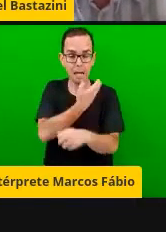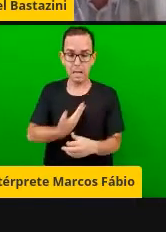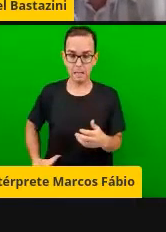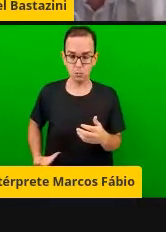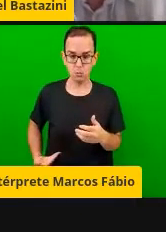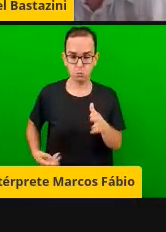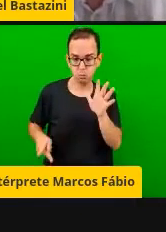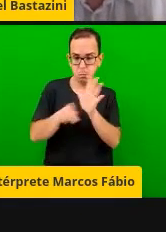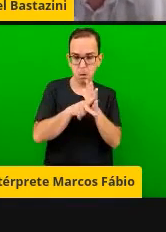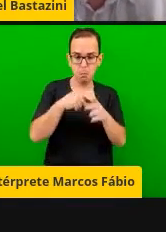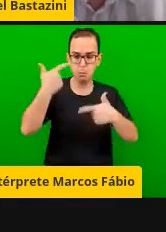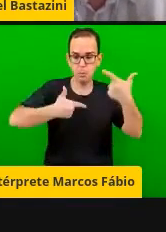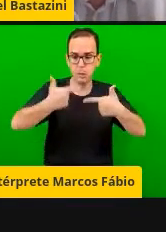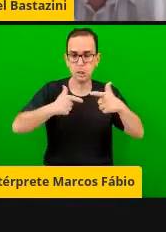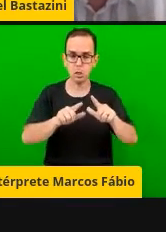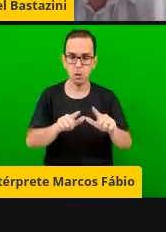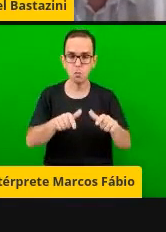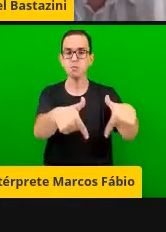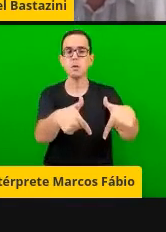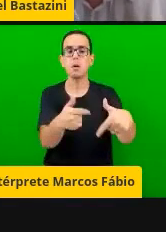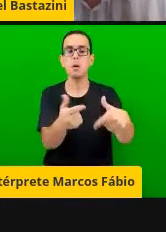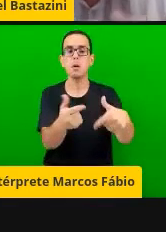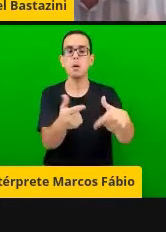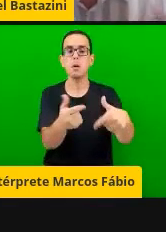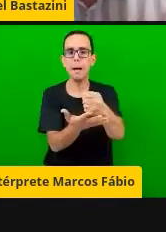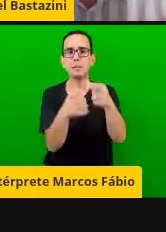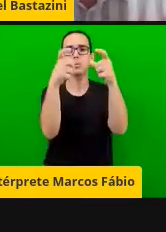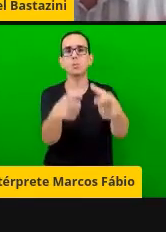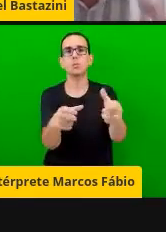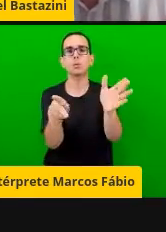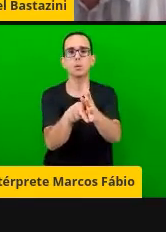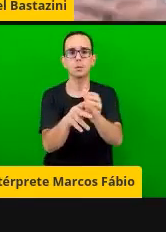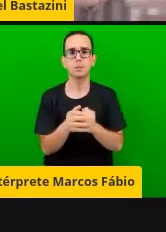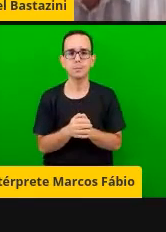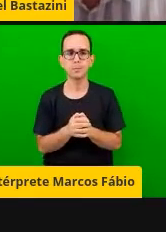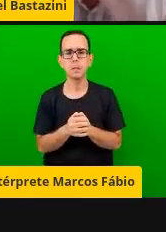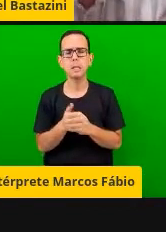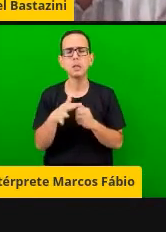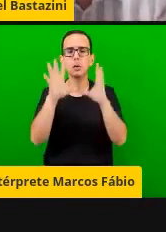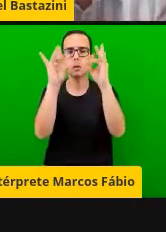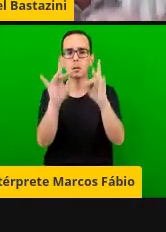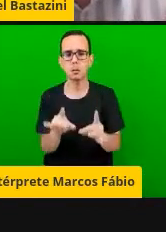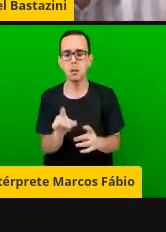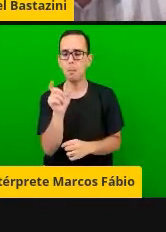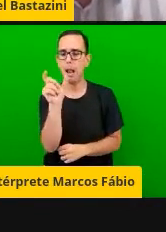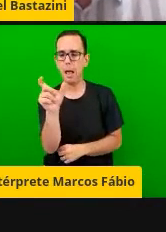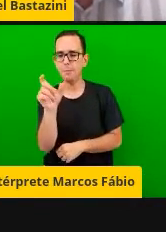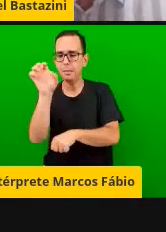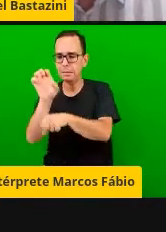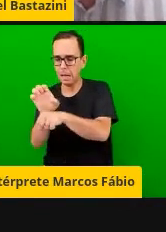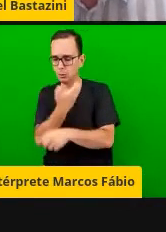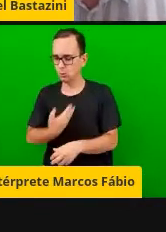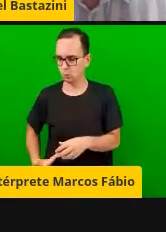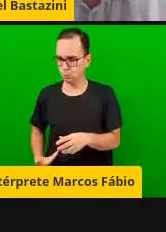política atuante sobre uma base territorial. Então, em todas as definições estava a palavra Estado e base territorial.